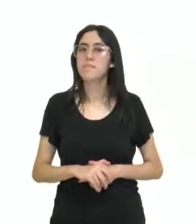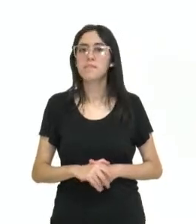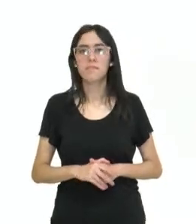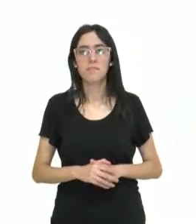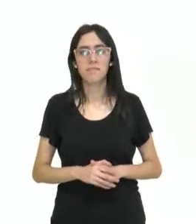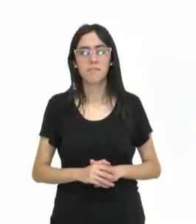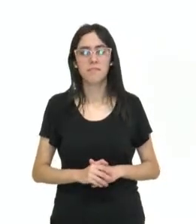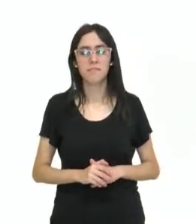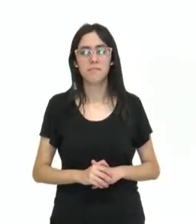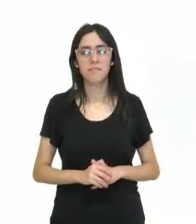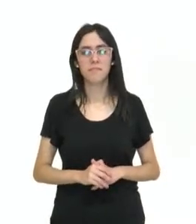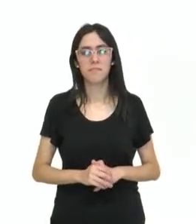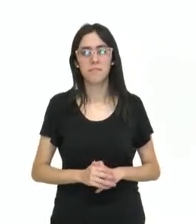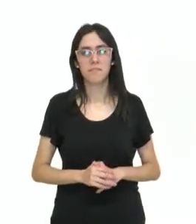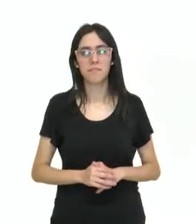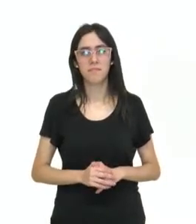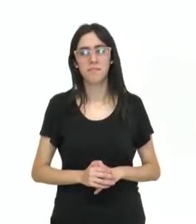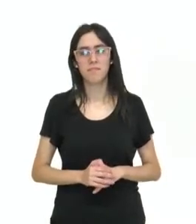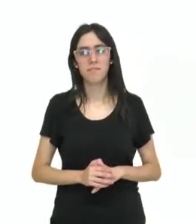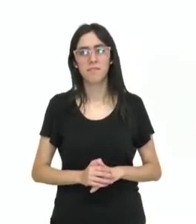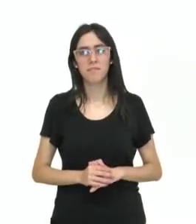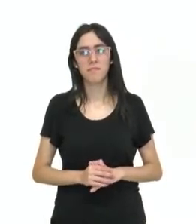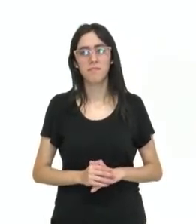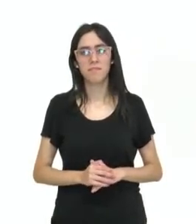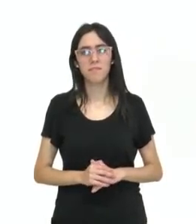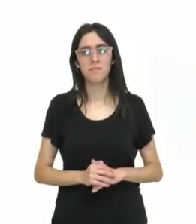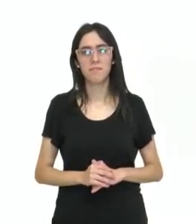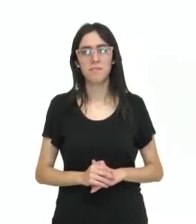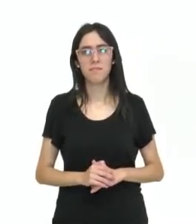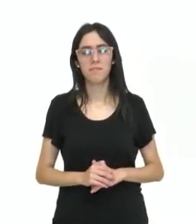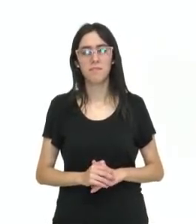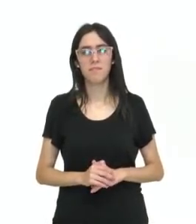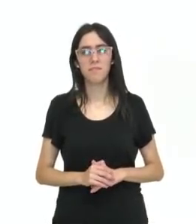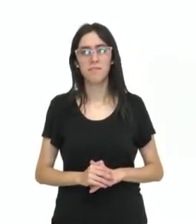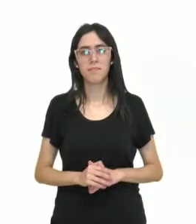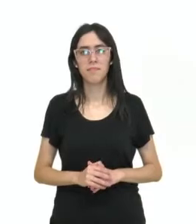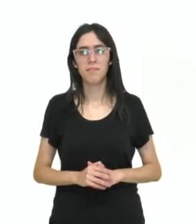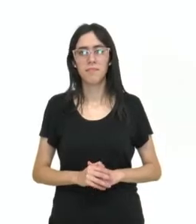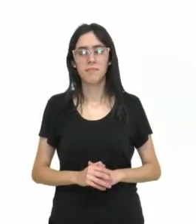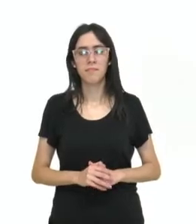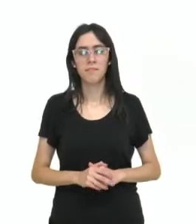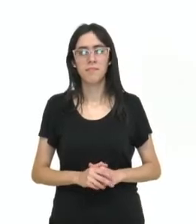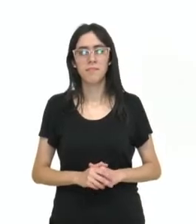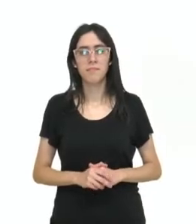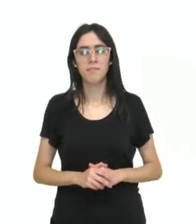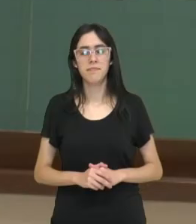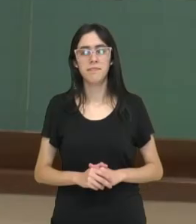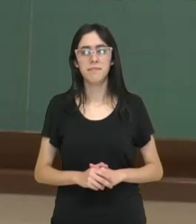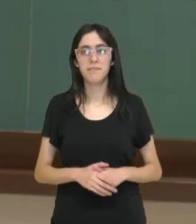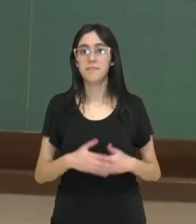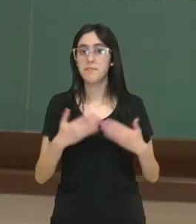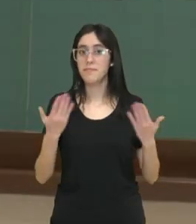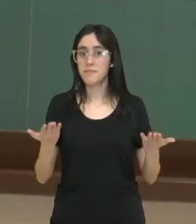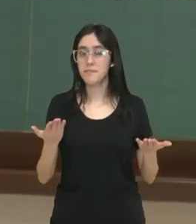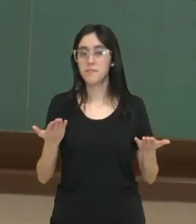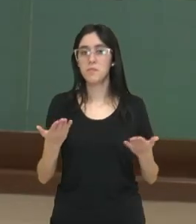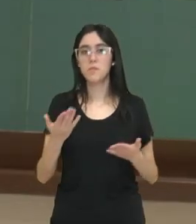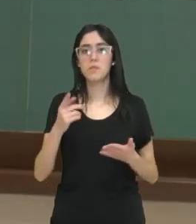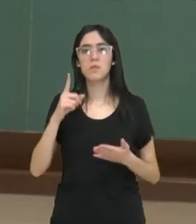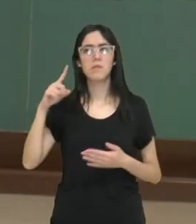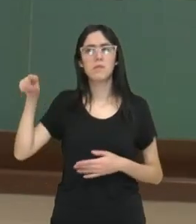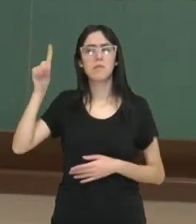que el secreto de la productividad está en quitarse el estrés, ou seja, joga fora o